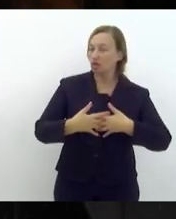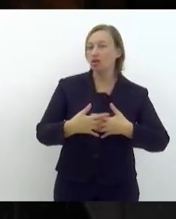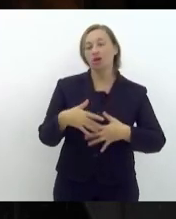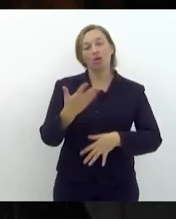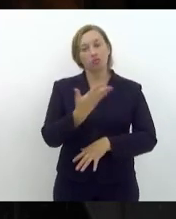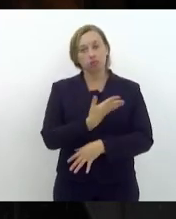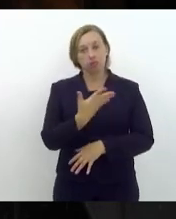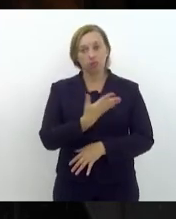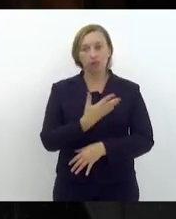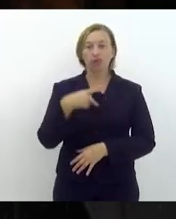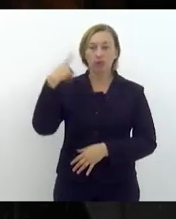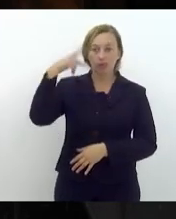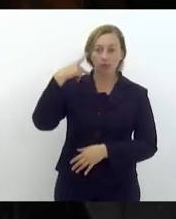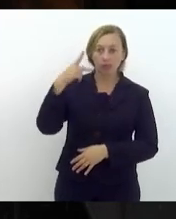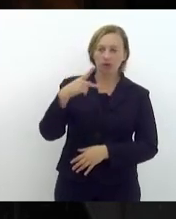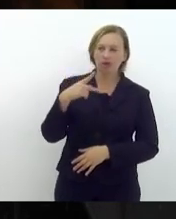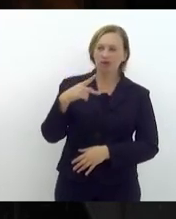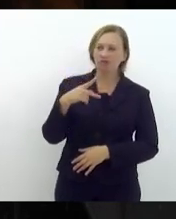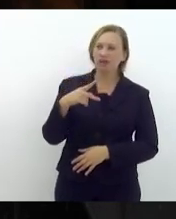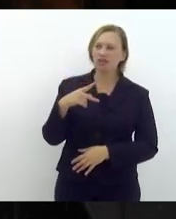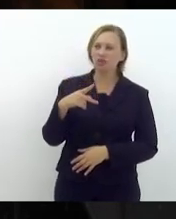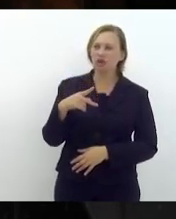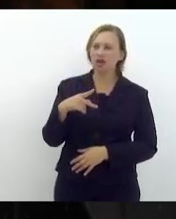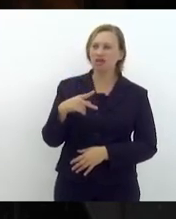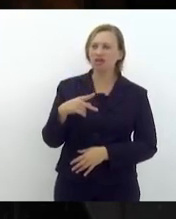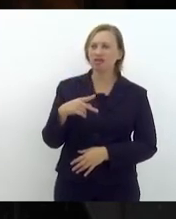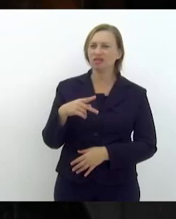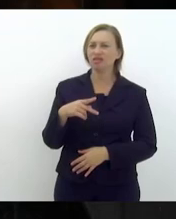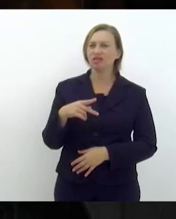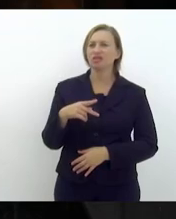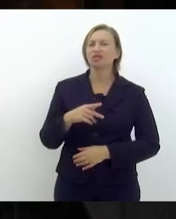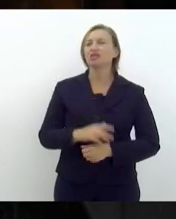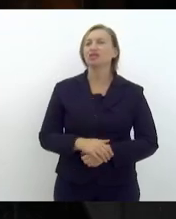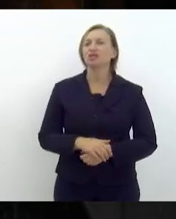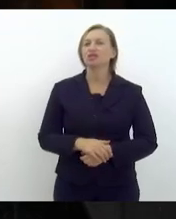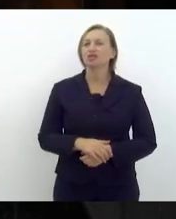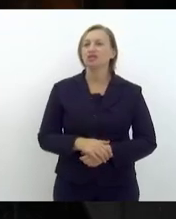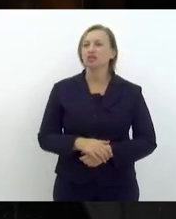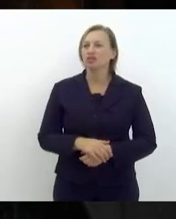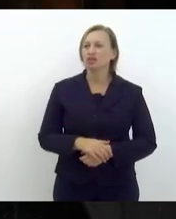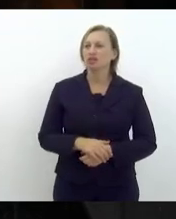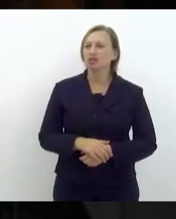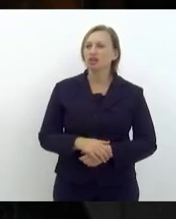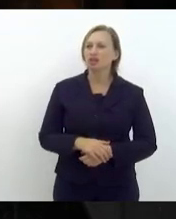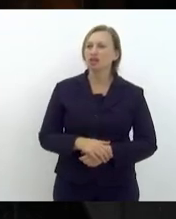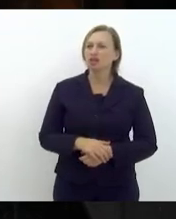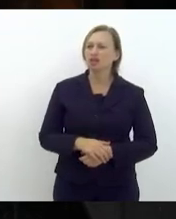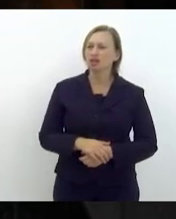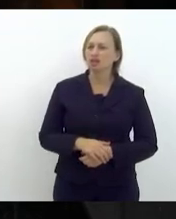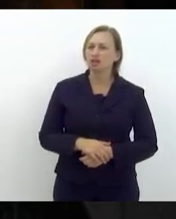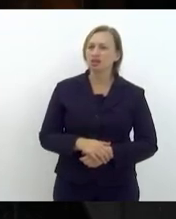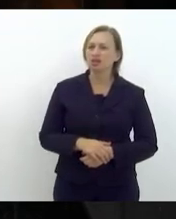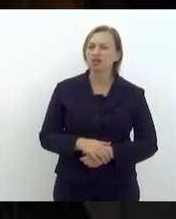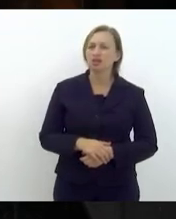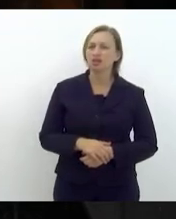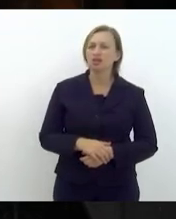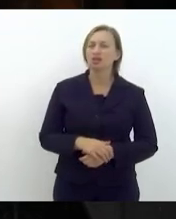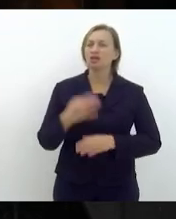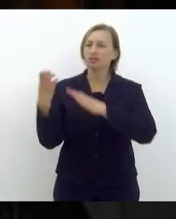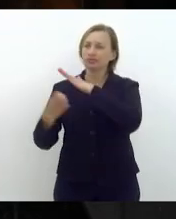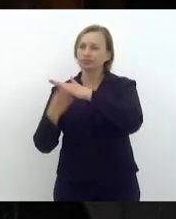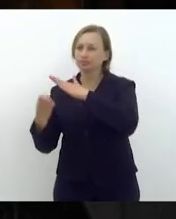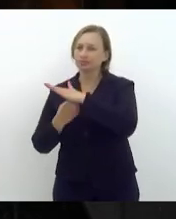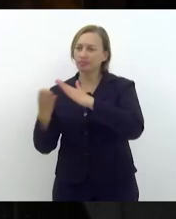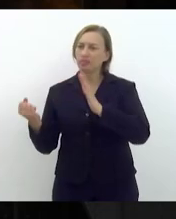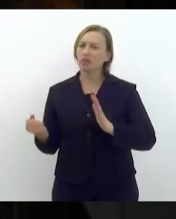do meu amigo vereador linguá que determina Justamente que as empresas que contratam que